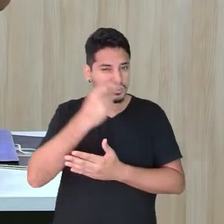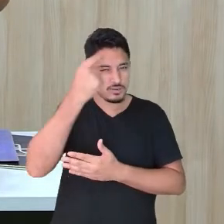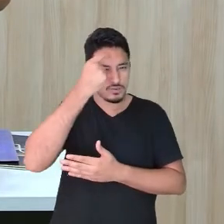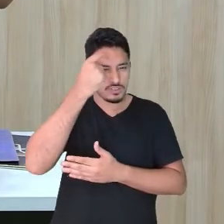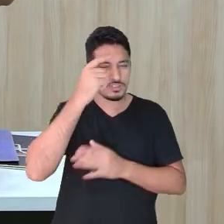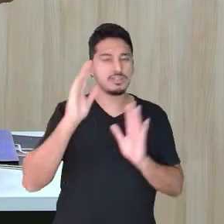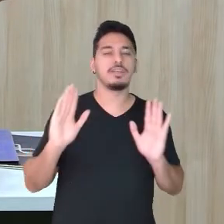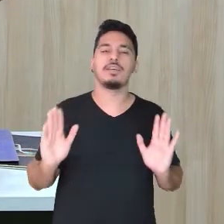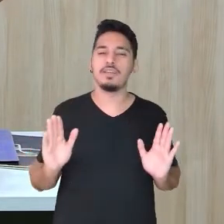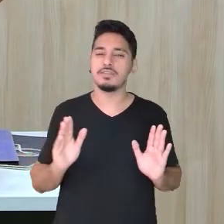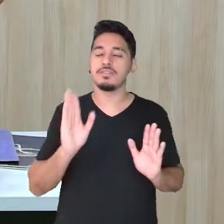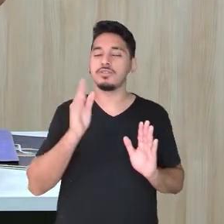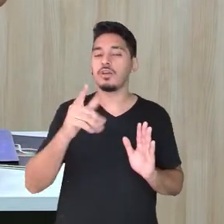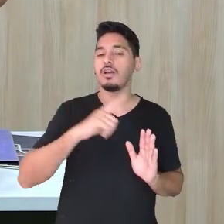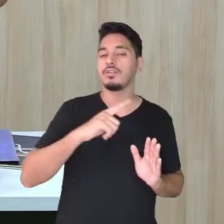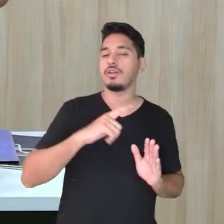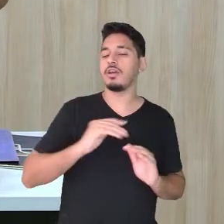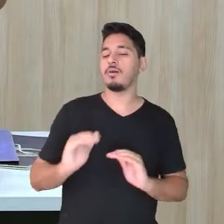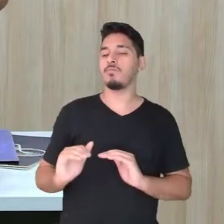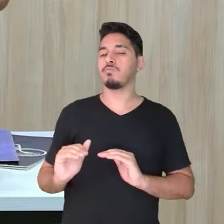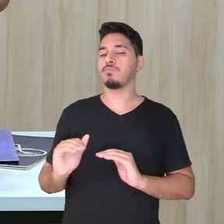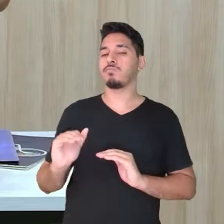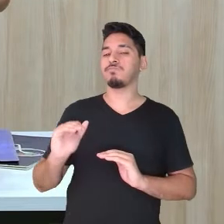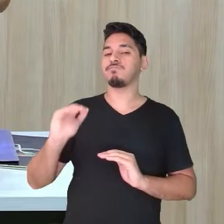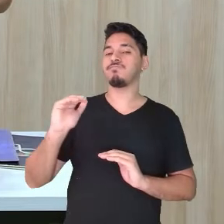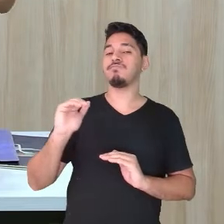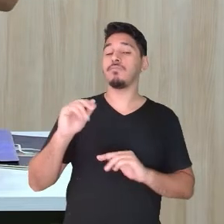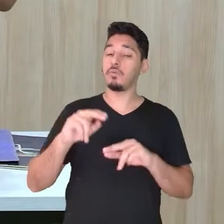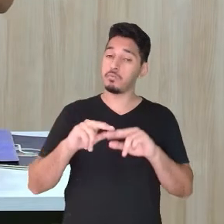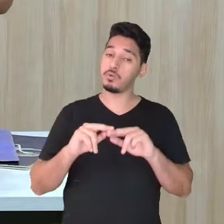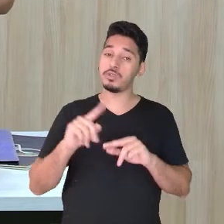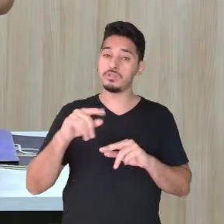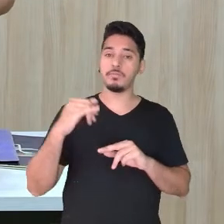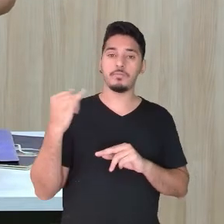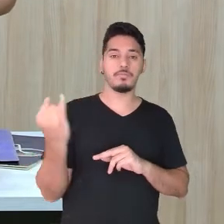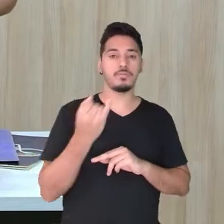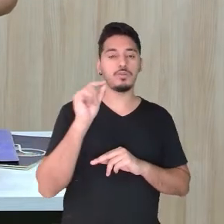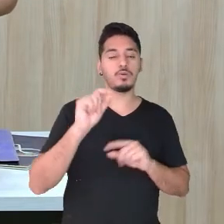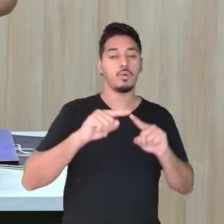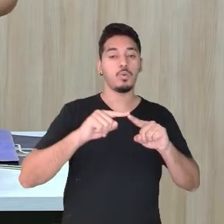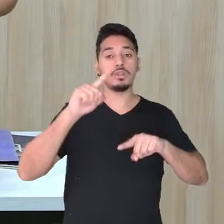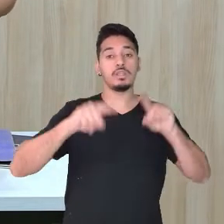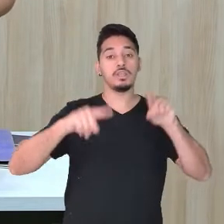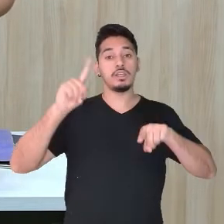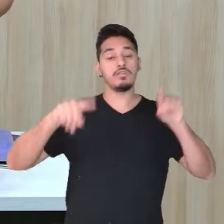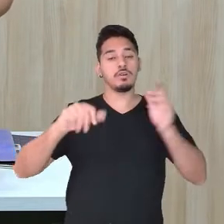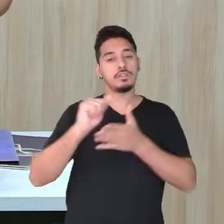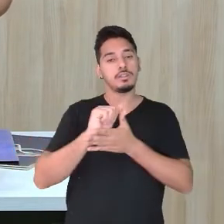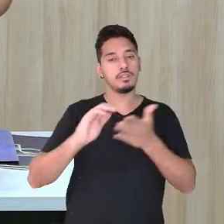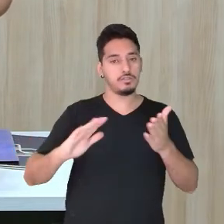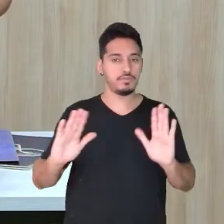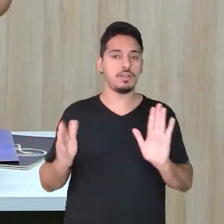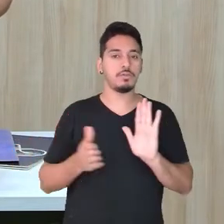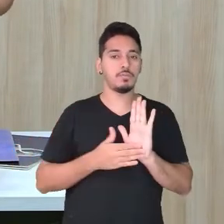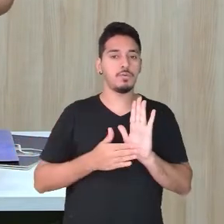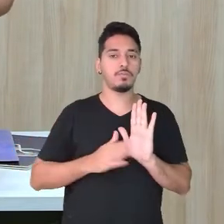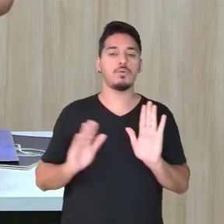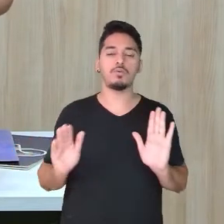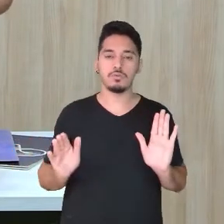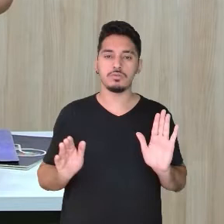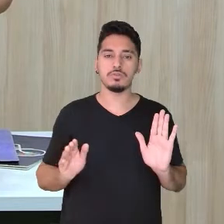consciência, já tenha passado por isso. Por isso é importante também o nível das atividades propostas,